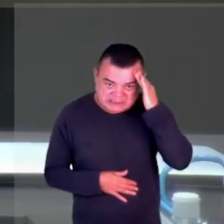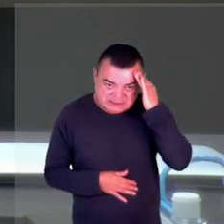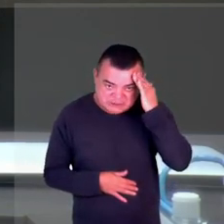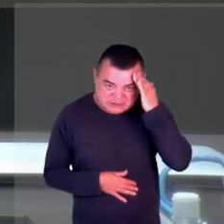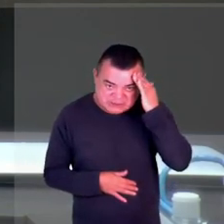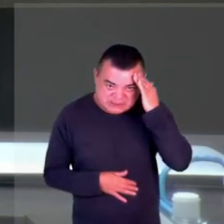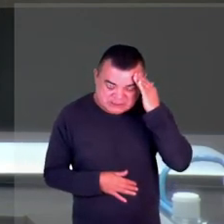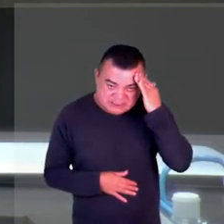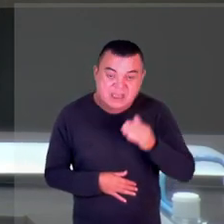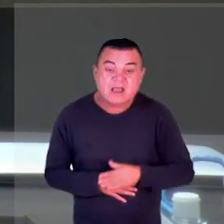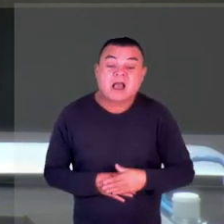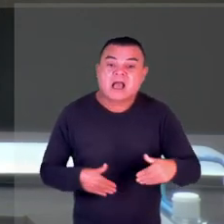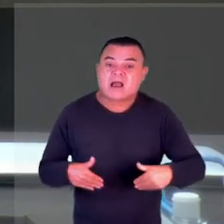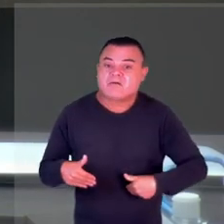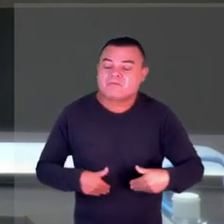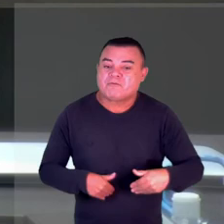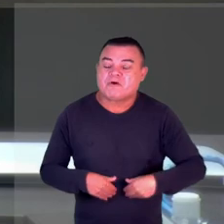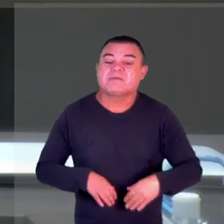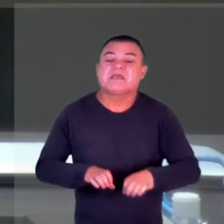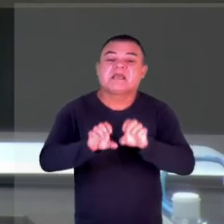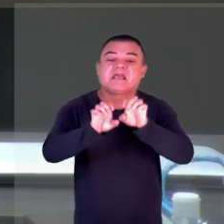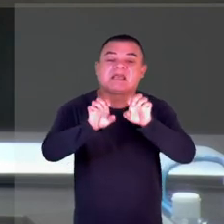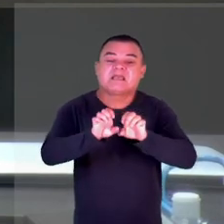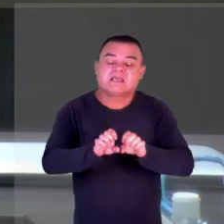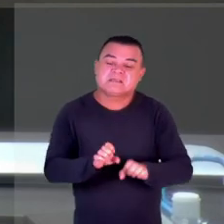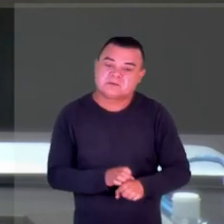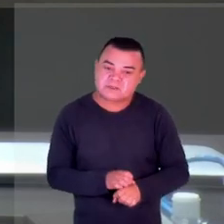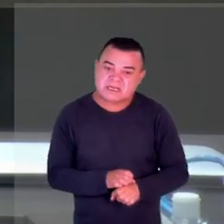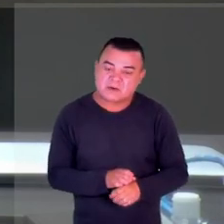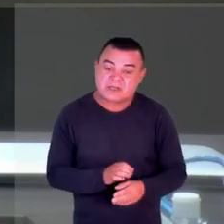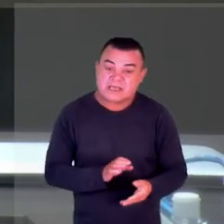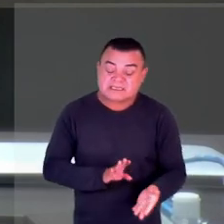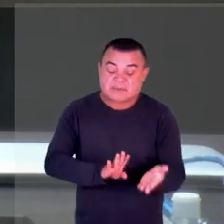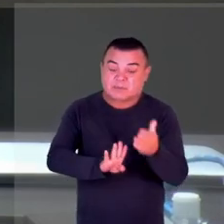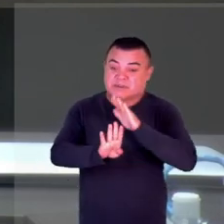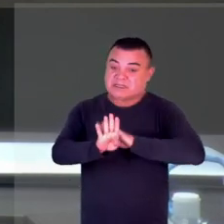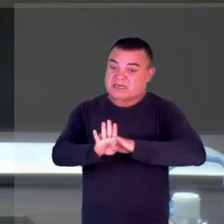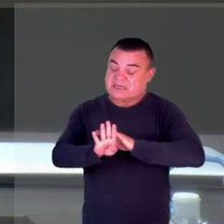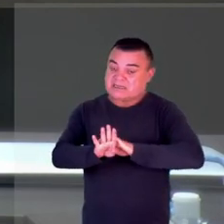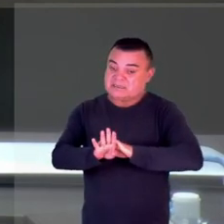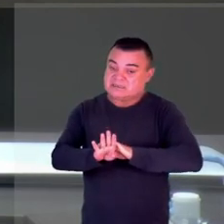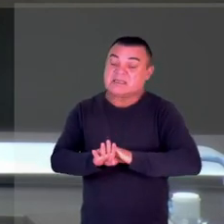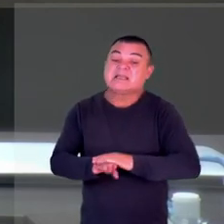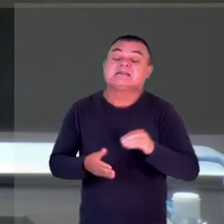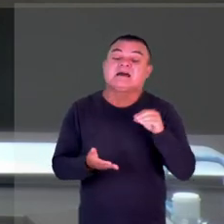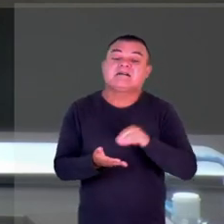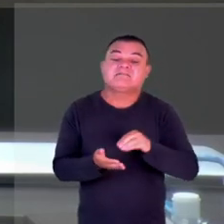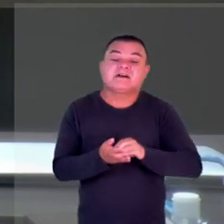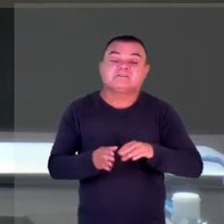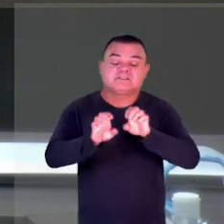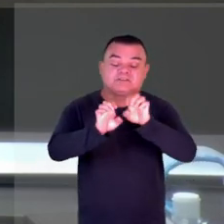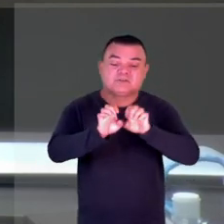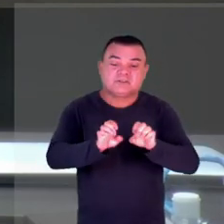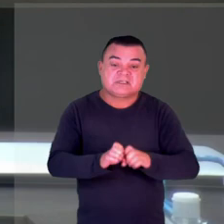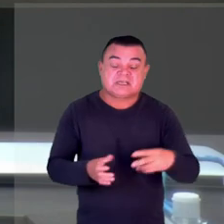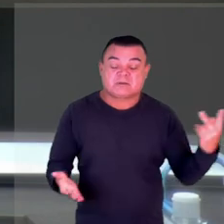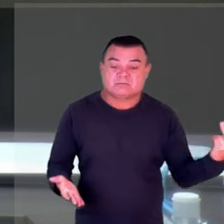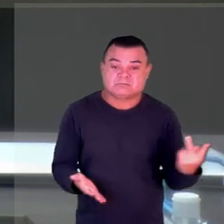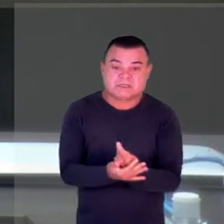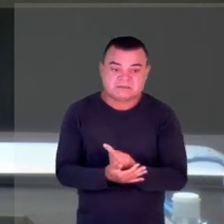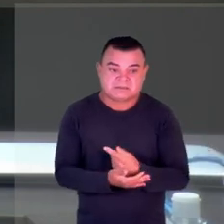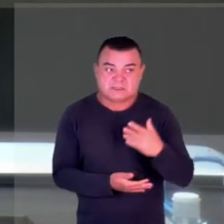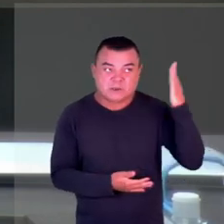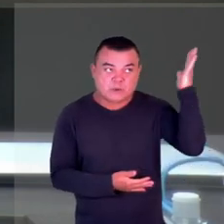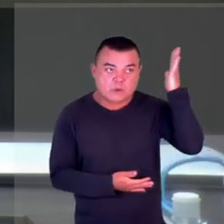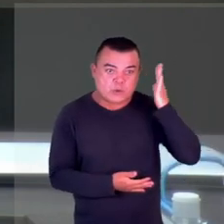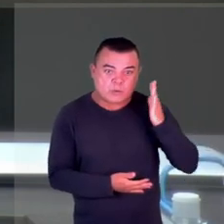fome estrutural que é o que tá por trás da desestrutura geral e que acontece no no Brasil inteiro